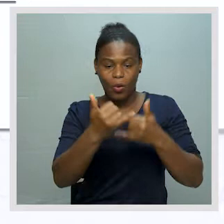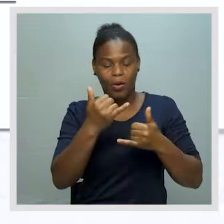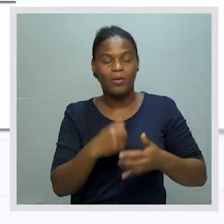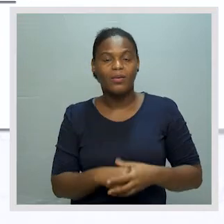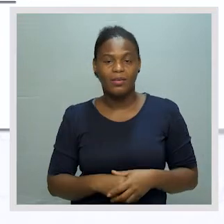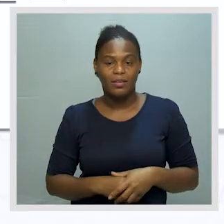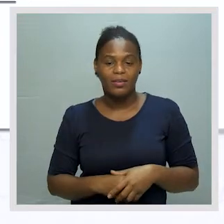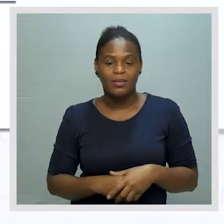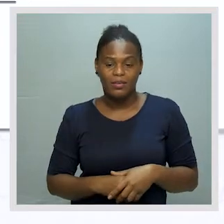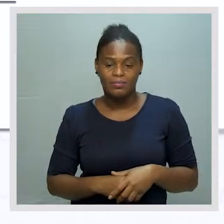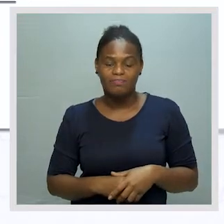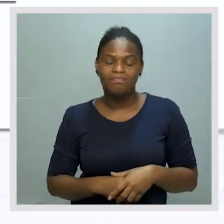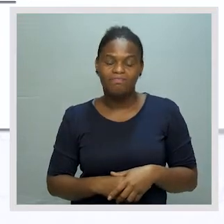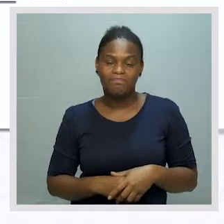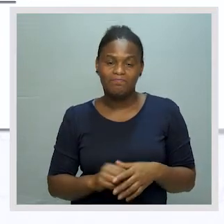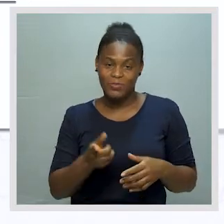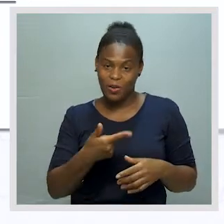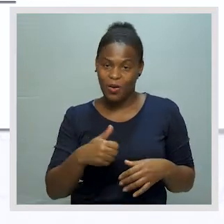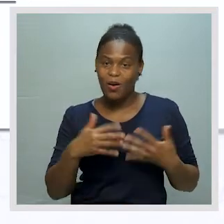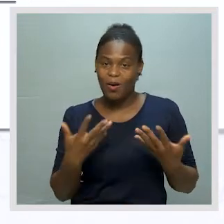substituição. Passamos a ter